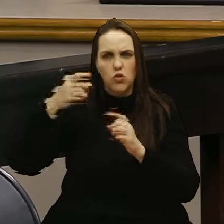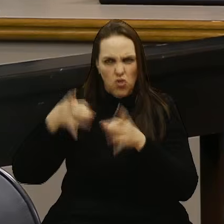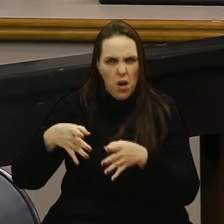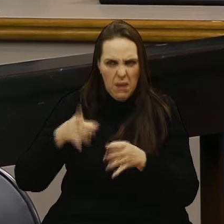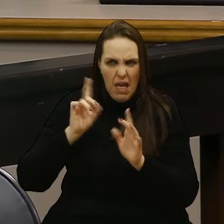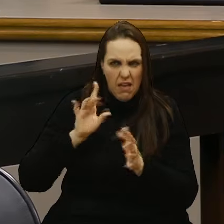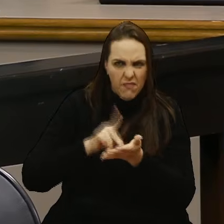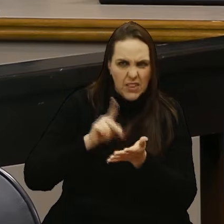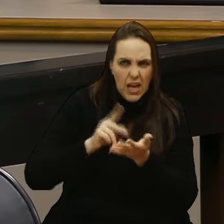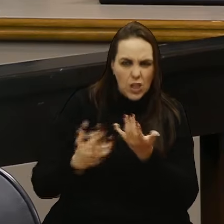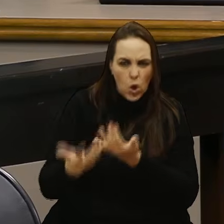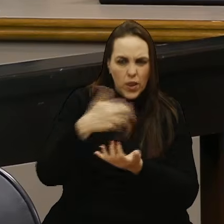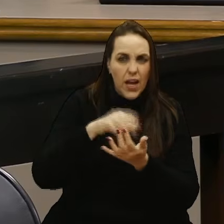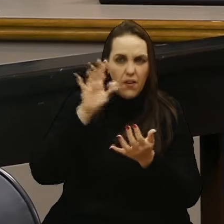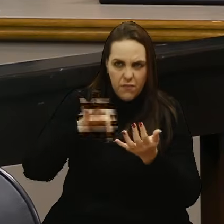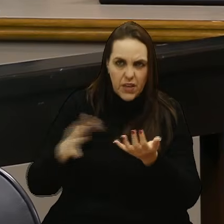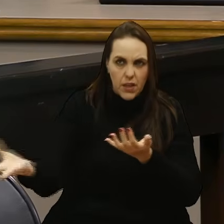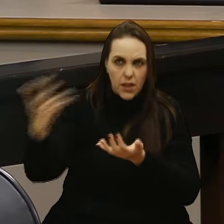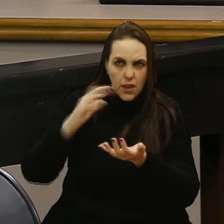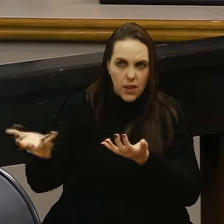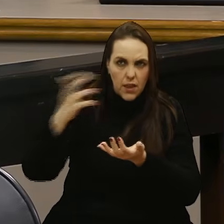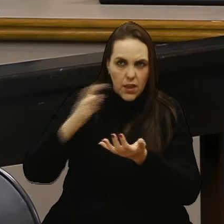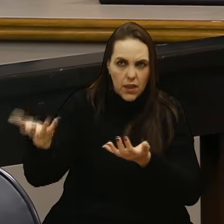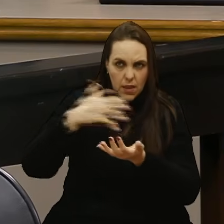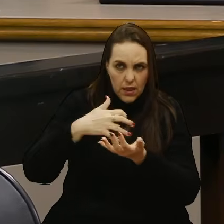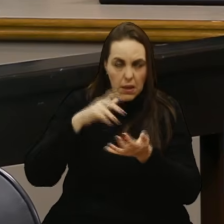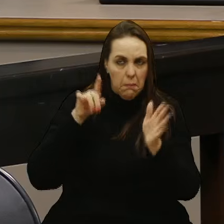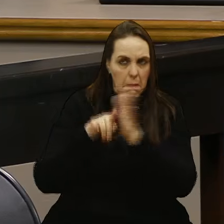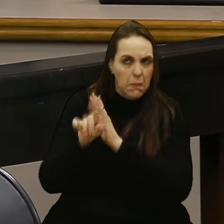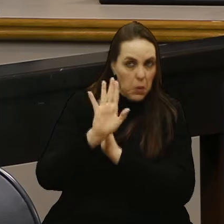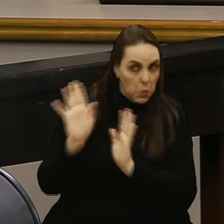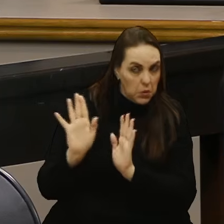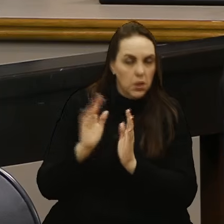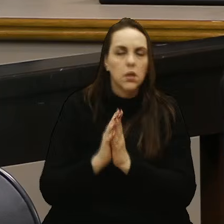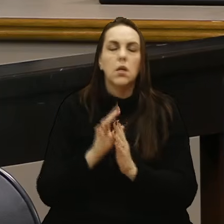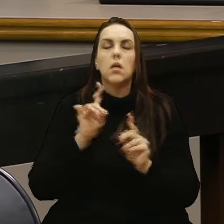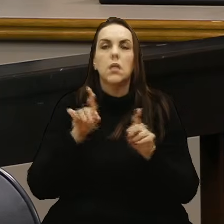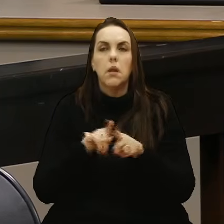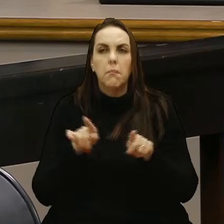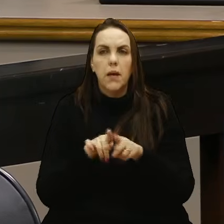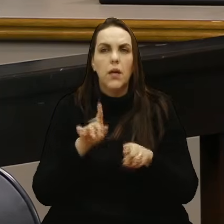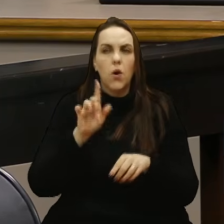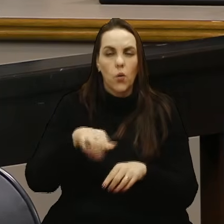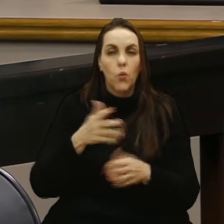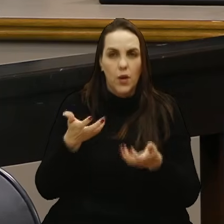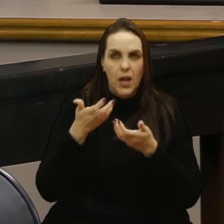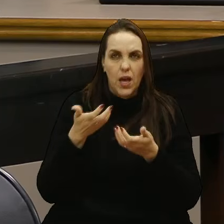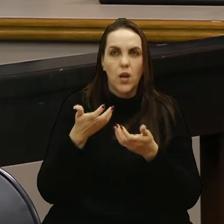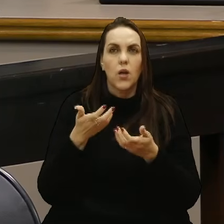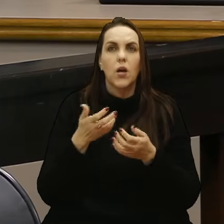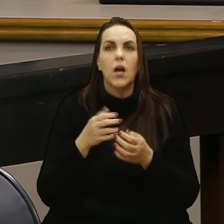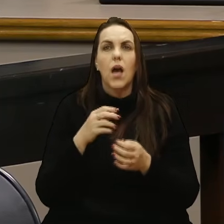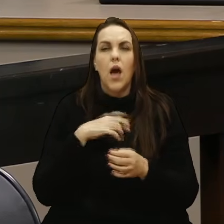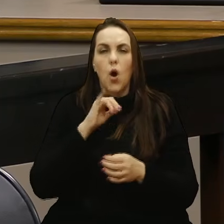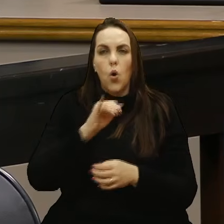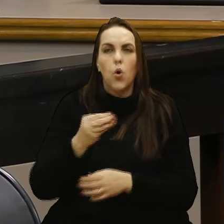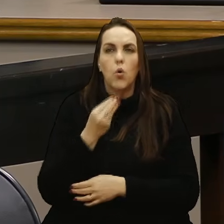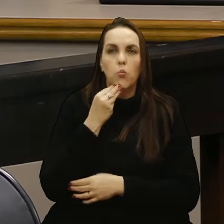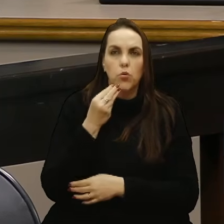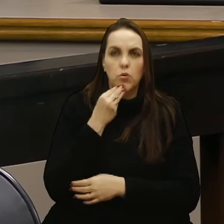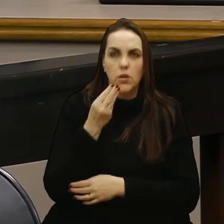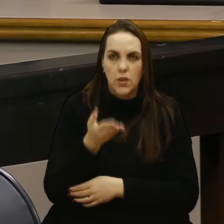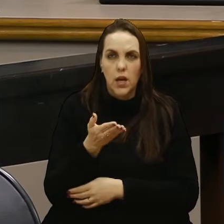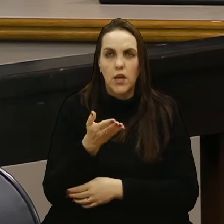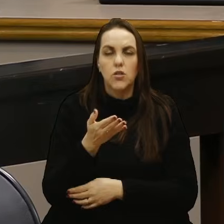podem me atualizar depois. E a outra pergunta que eu deixo para os senhores aqui, que é o que eu recebo, aproveitar aqui já a oportunidade, que é o que eu recebo